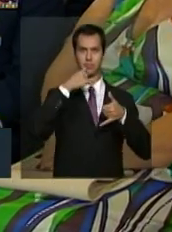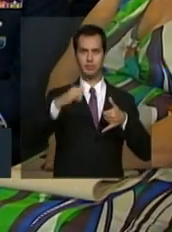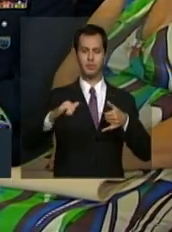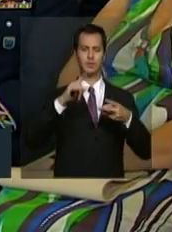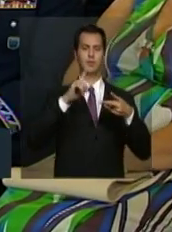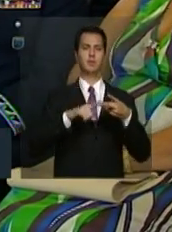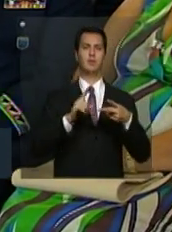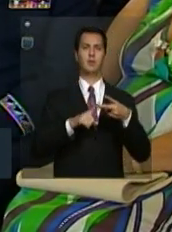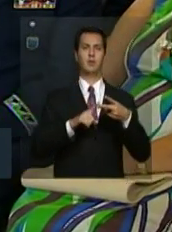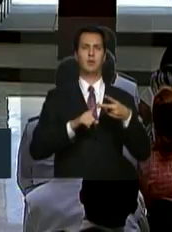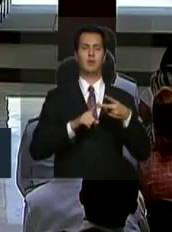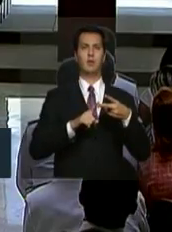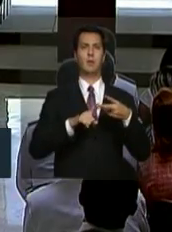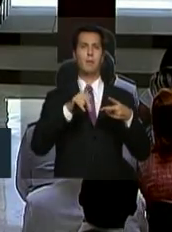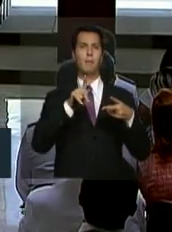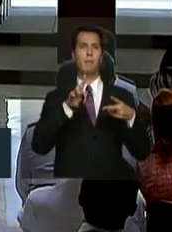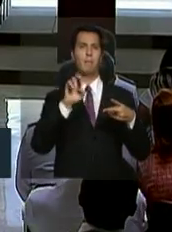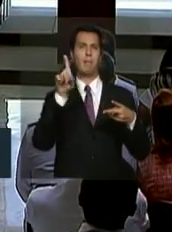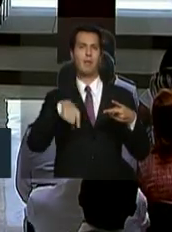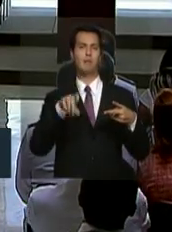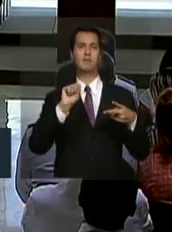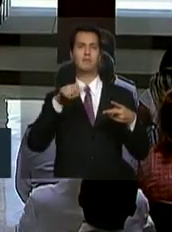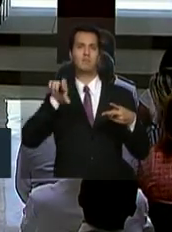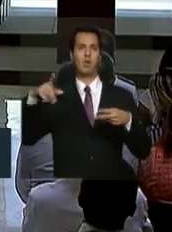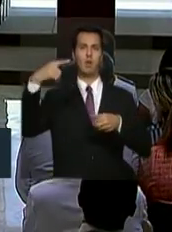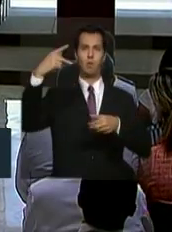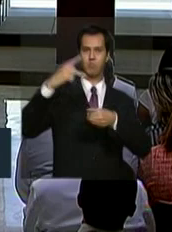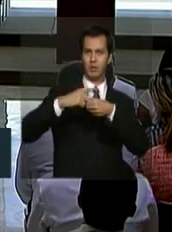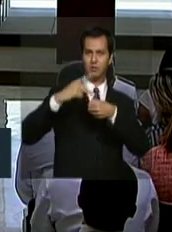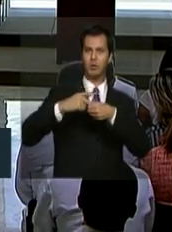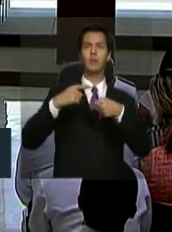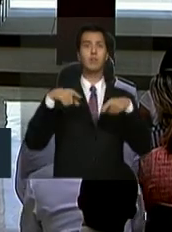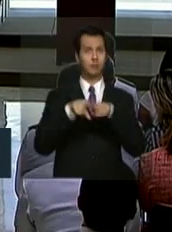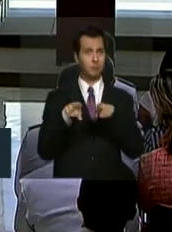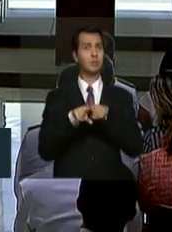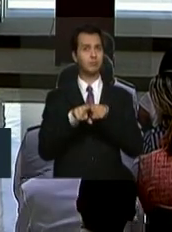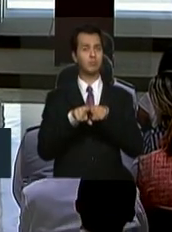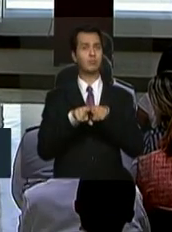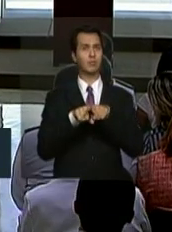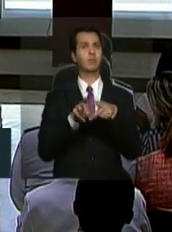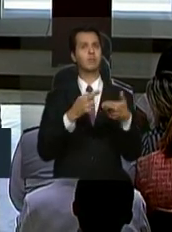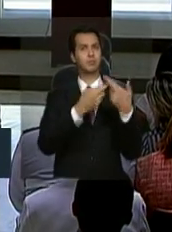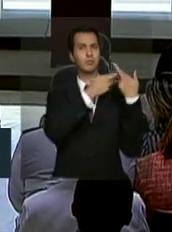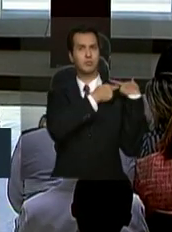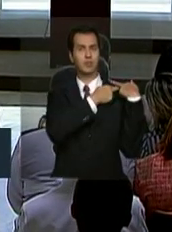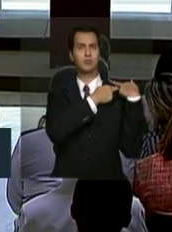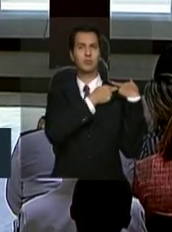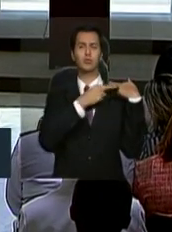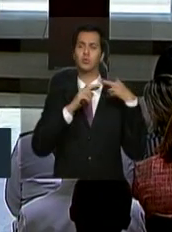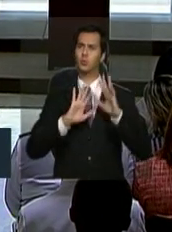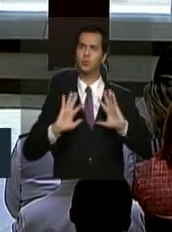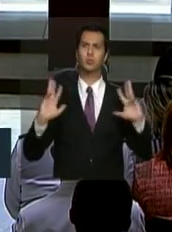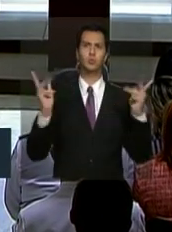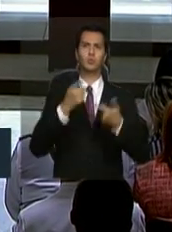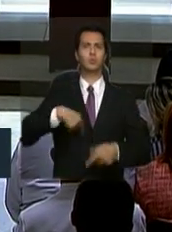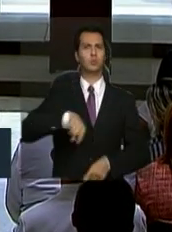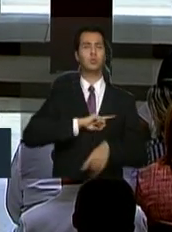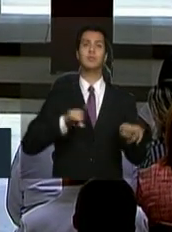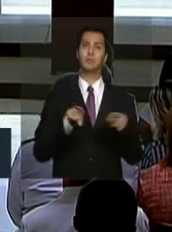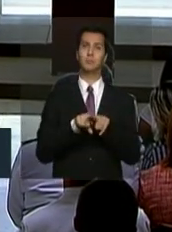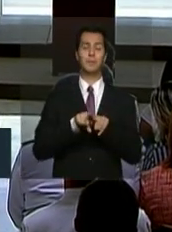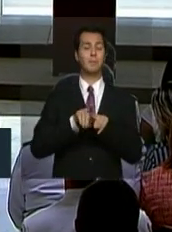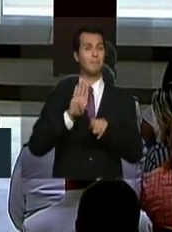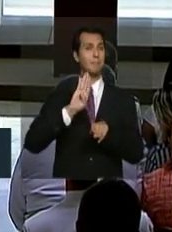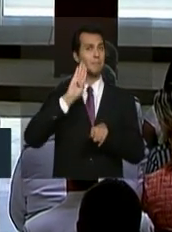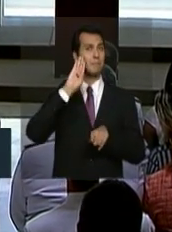é uma tarefa estratégica para o presente e o futuro do Brasil, que cabe a todos nós e, em especial, às